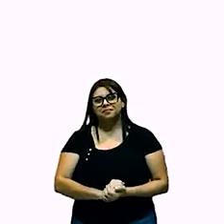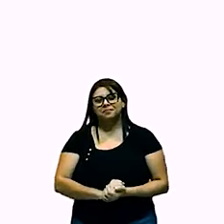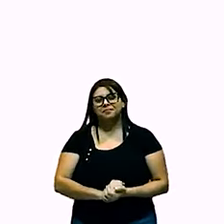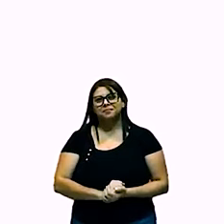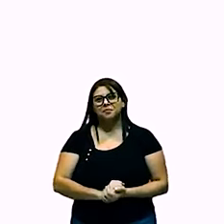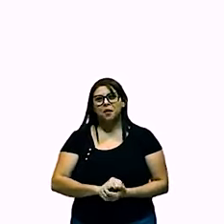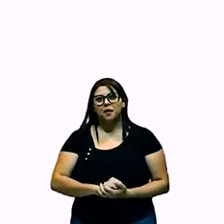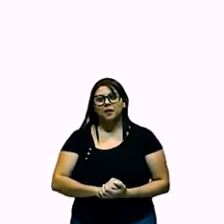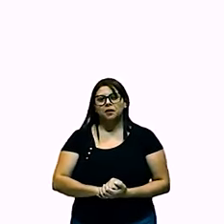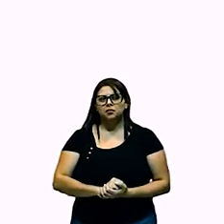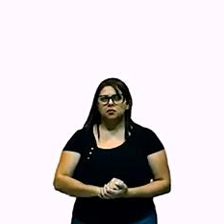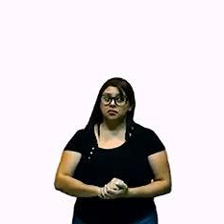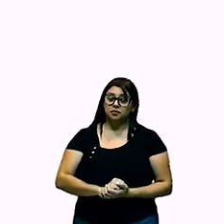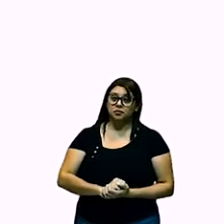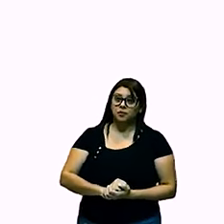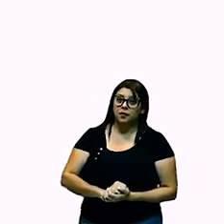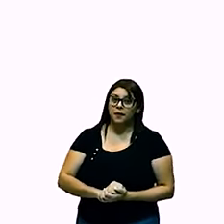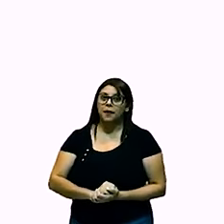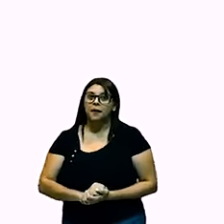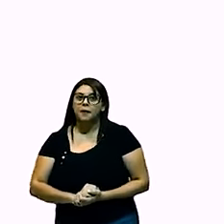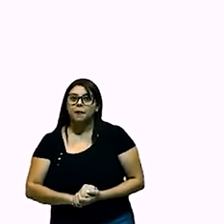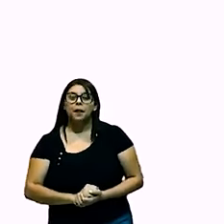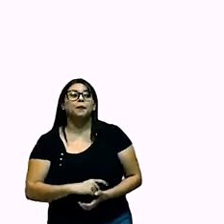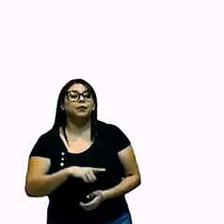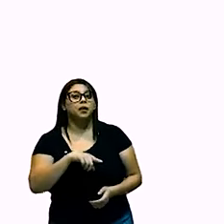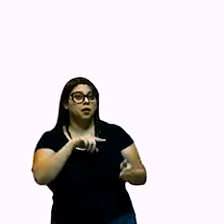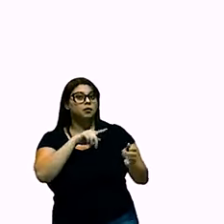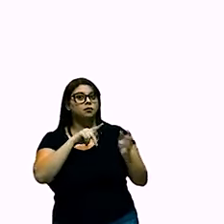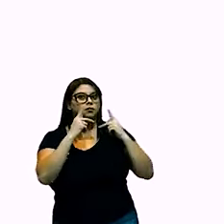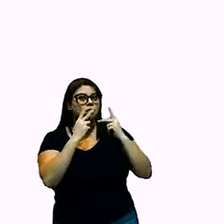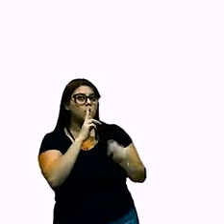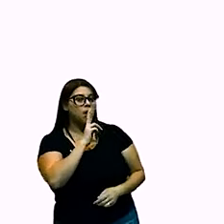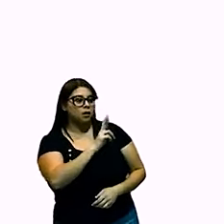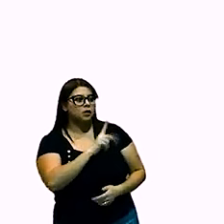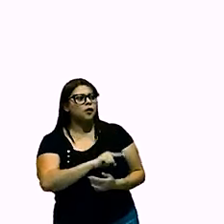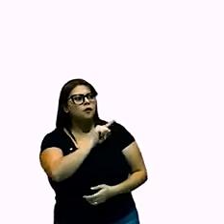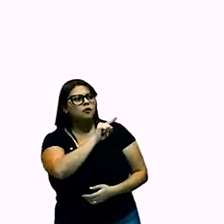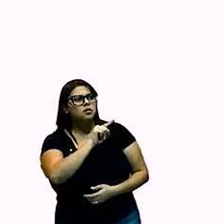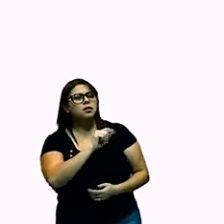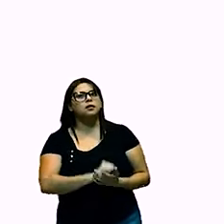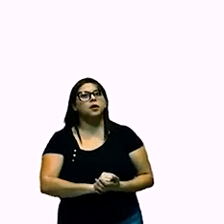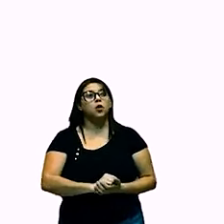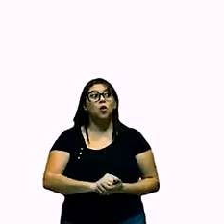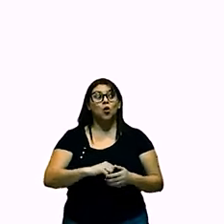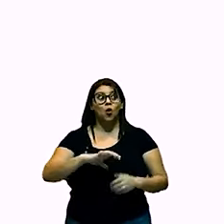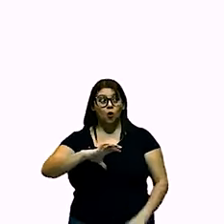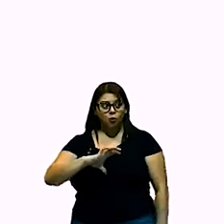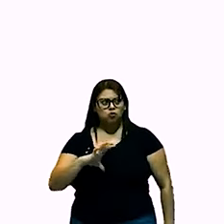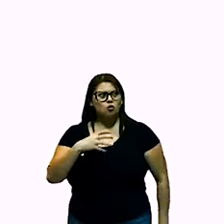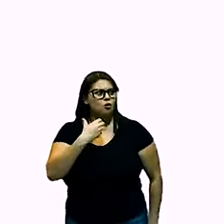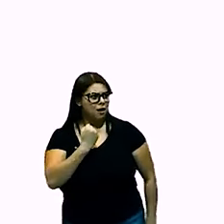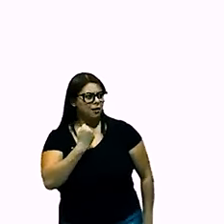tinha uma televisão do lado, eu falei para ela: você teria coragem de assinar dar uma procuração para Deus? De escolher